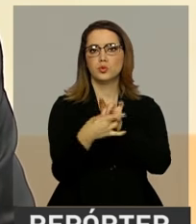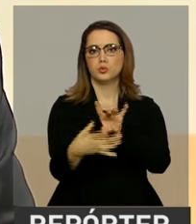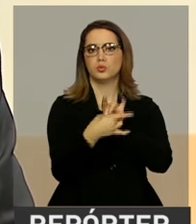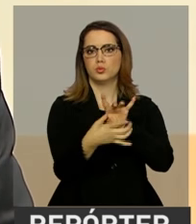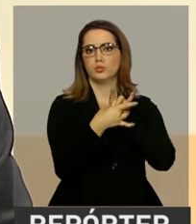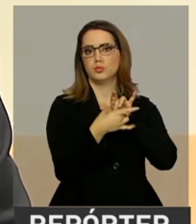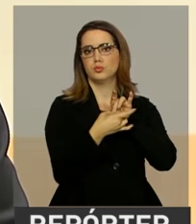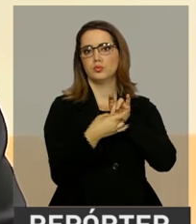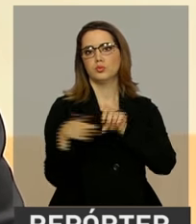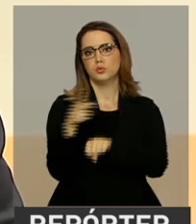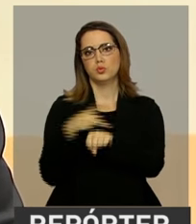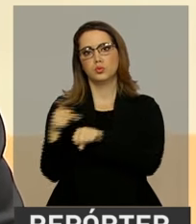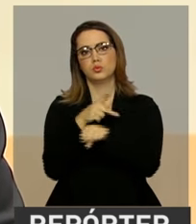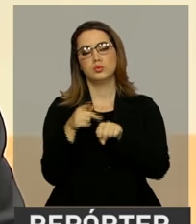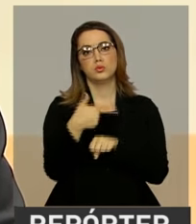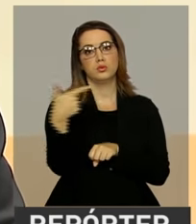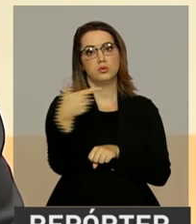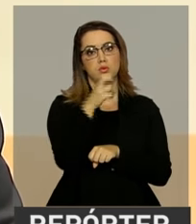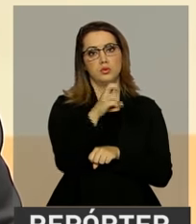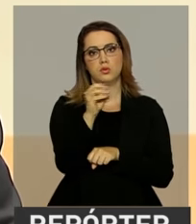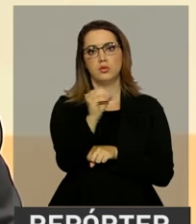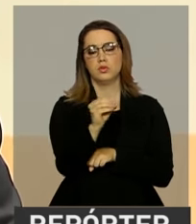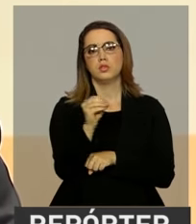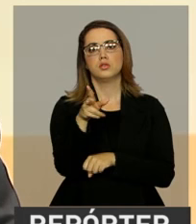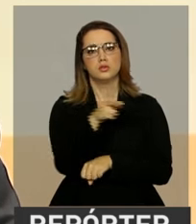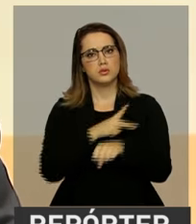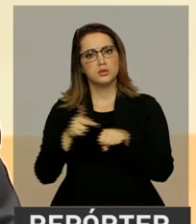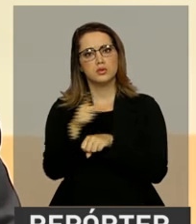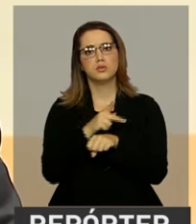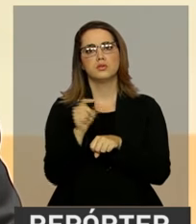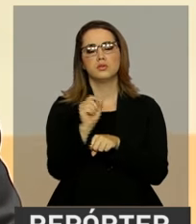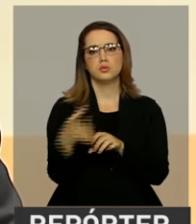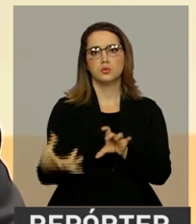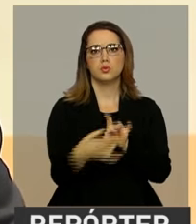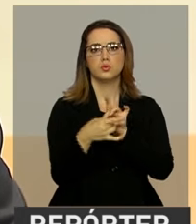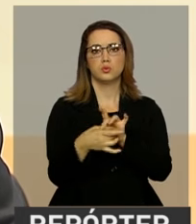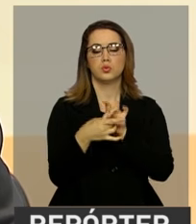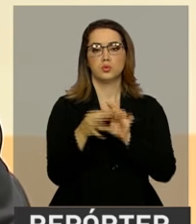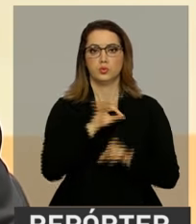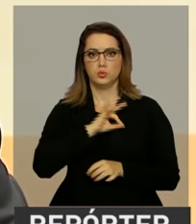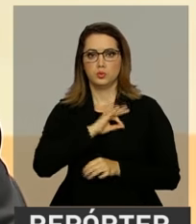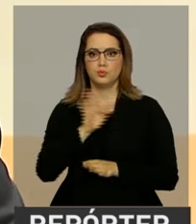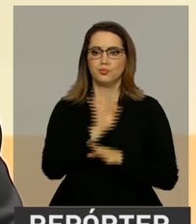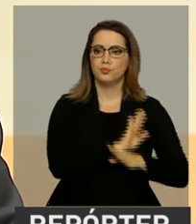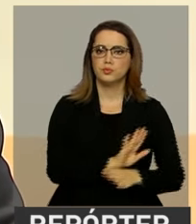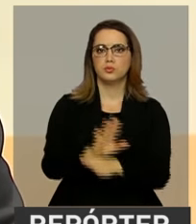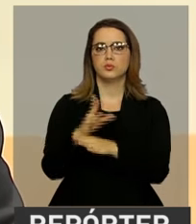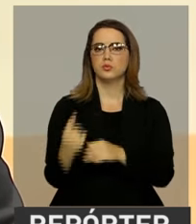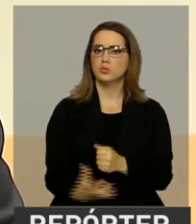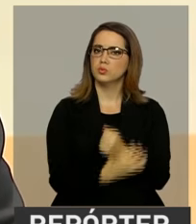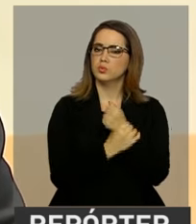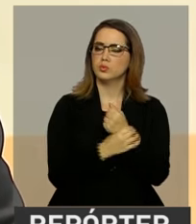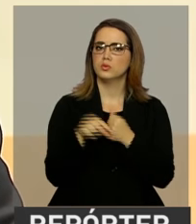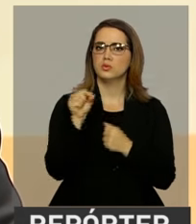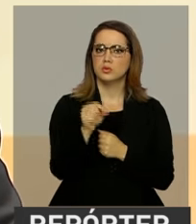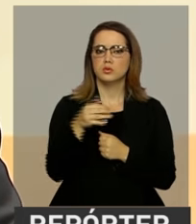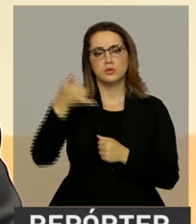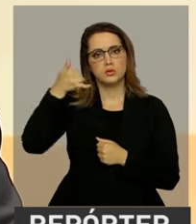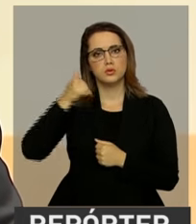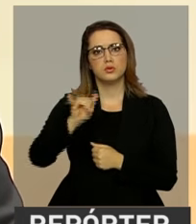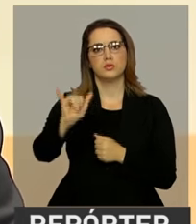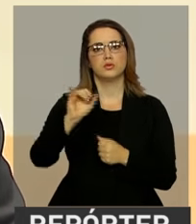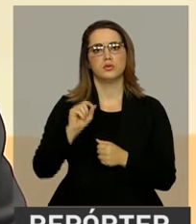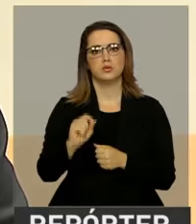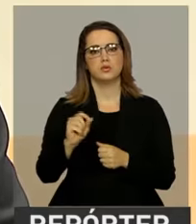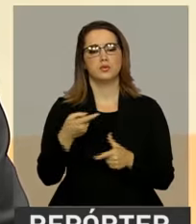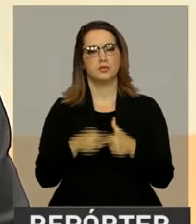de 250 integrantes entre Brasília e Rio de Janeiro para nos auxiliar nesse combate inteligente